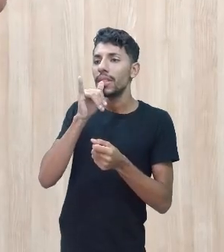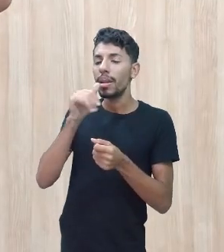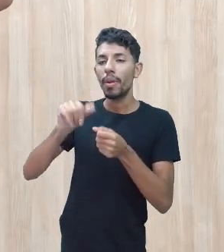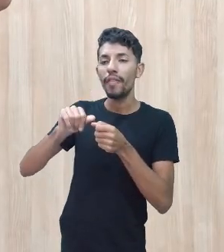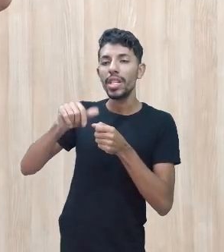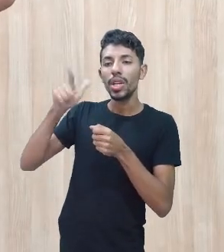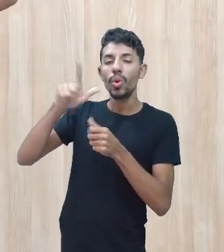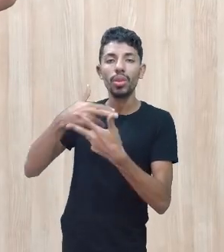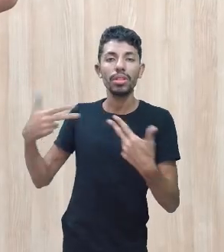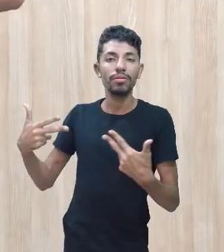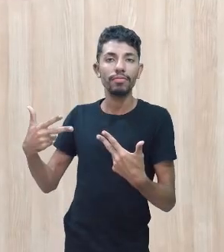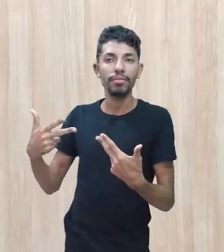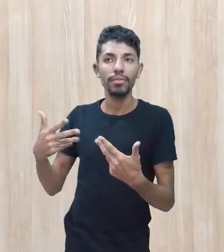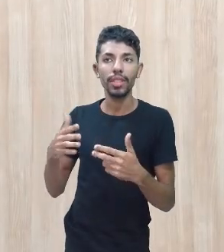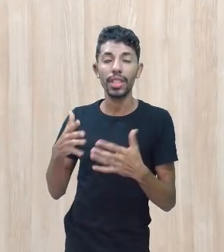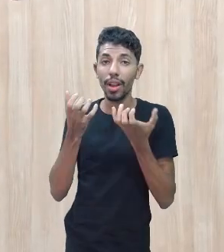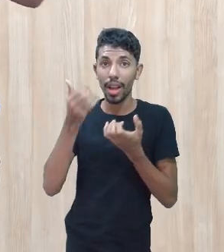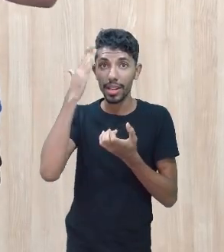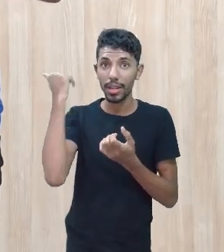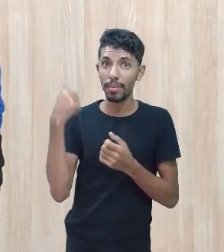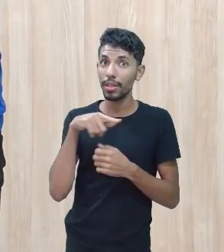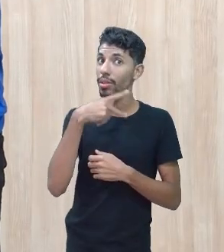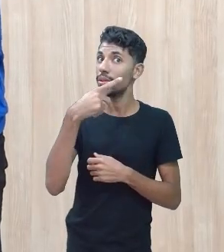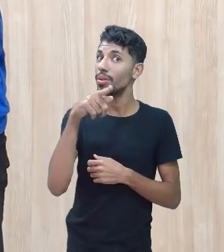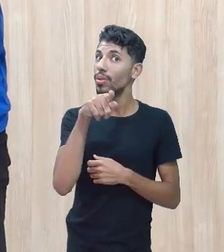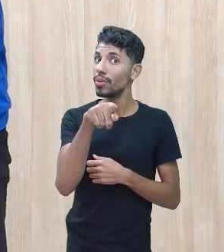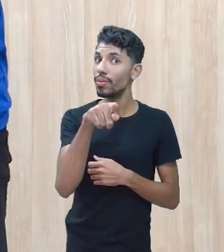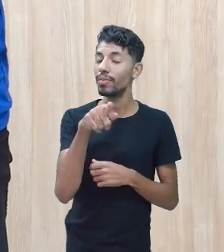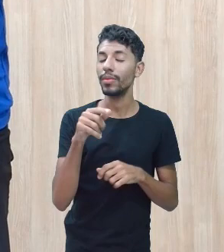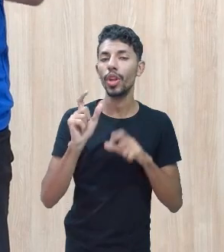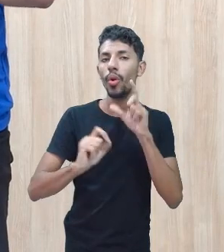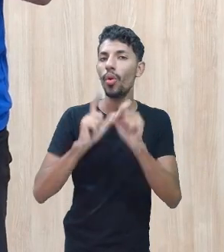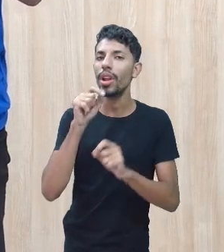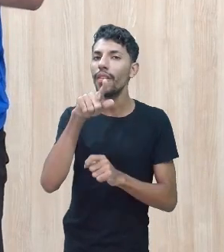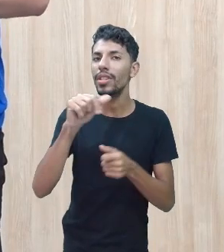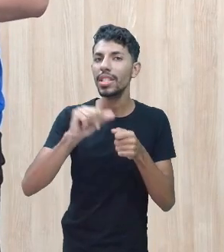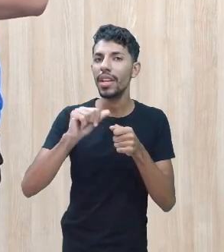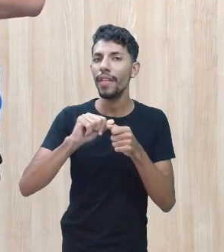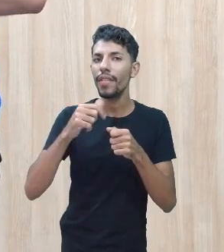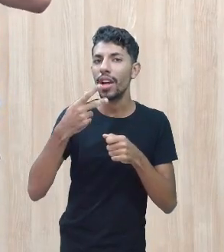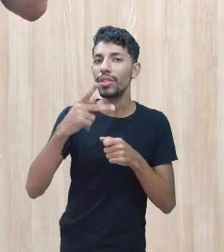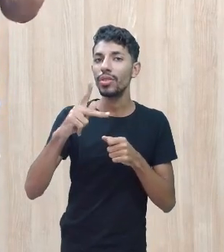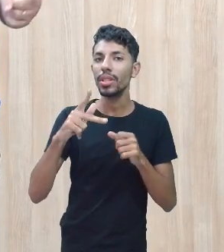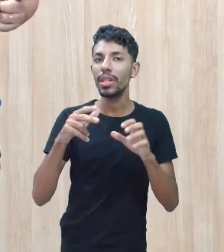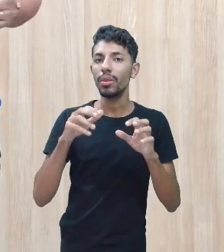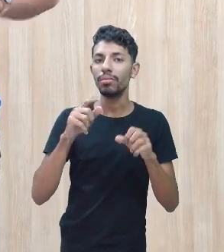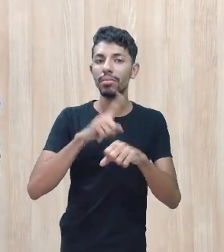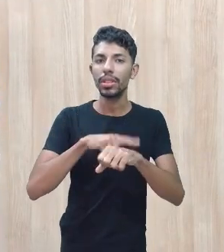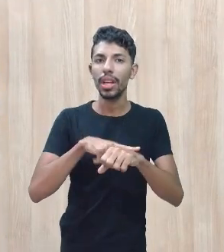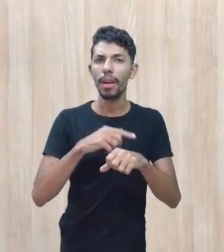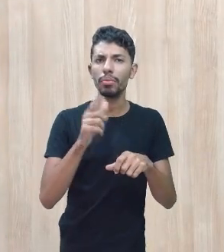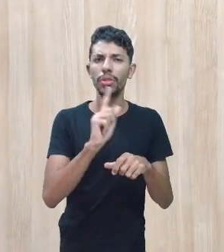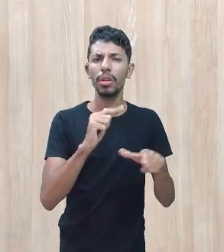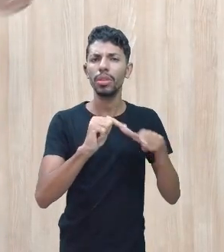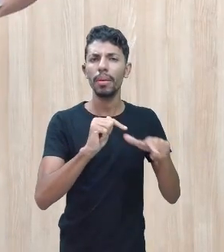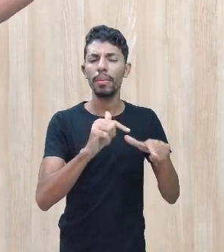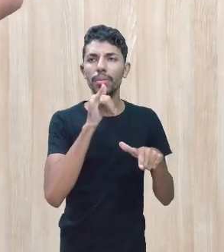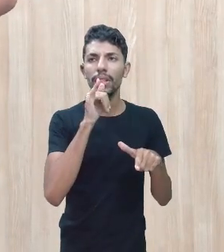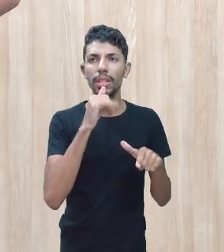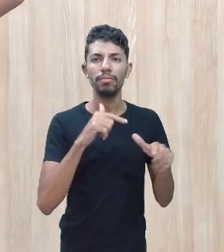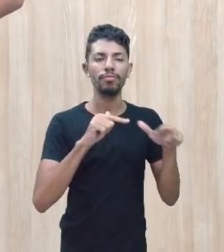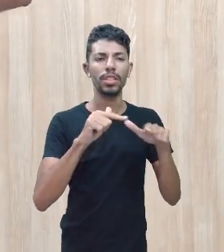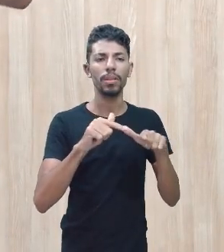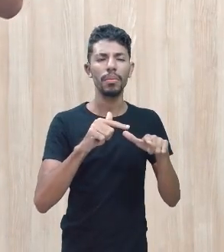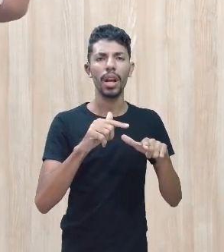atividades? Eu quero saber de você. O que é que você faz no tempo em que você não trabalha? Ah, minha jornada de trabalho é